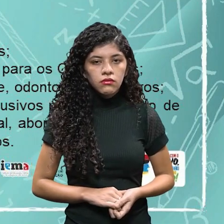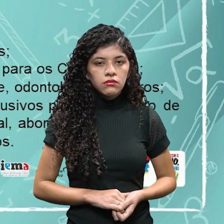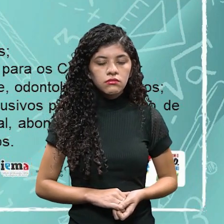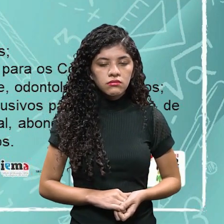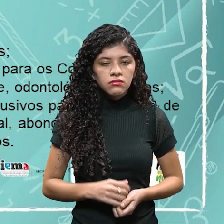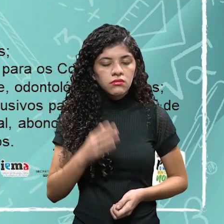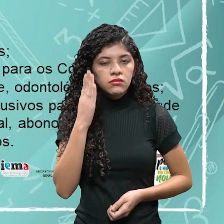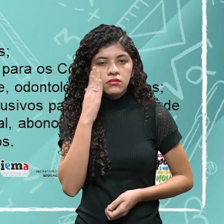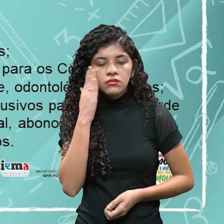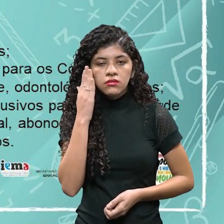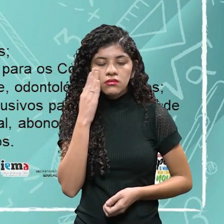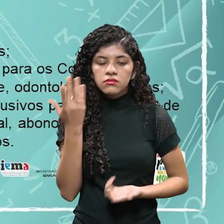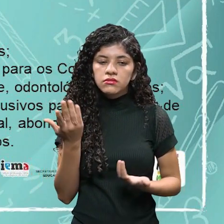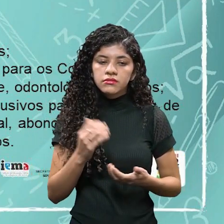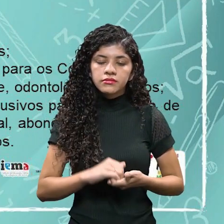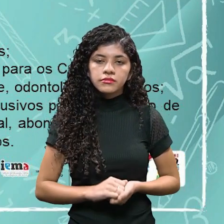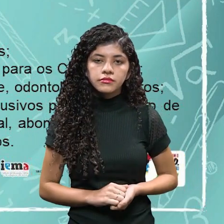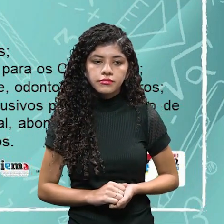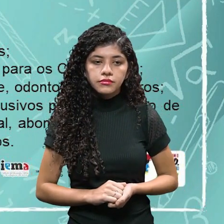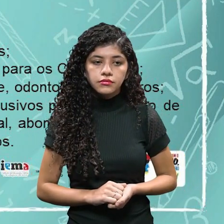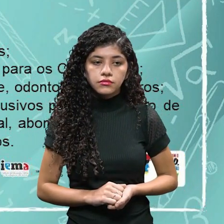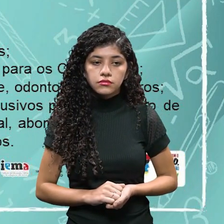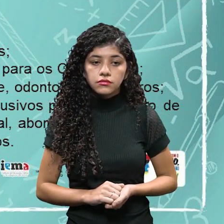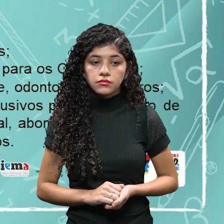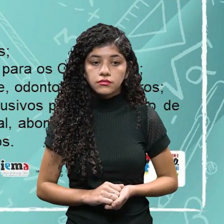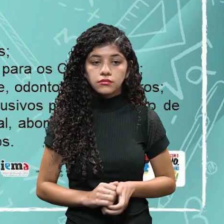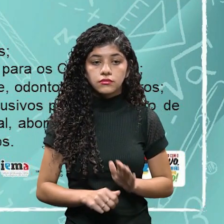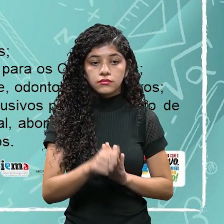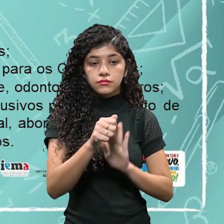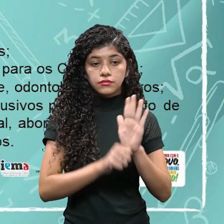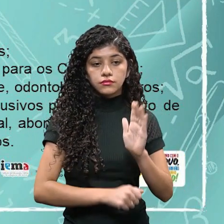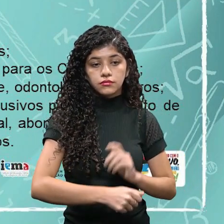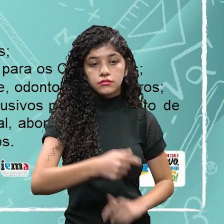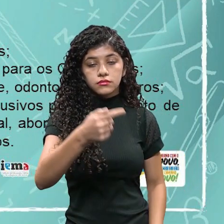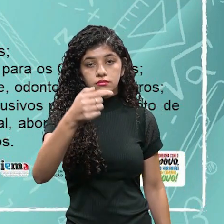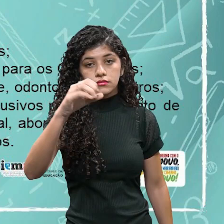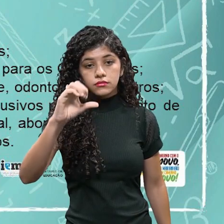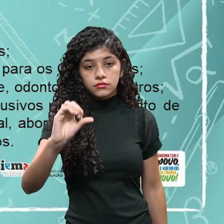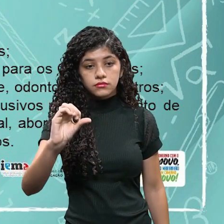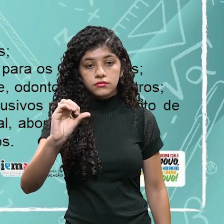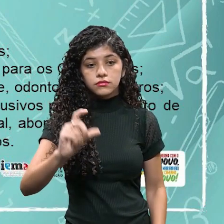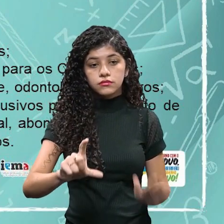que é ato cooperativo. Segundo o artigo 79 da Lei